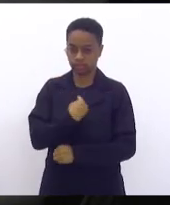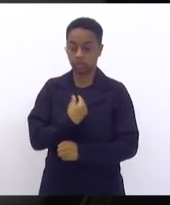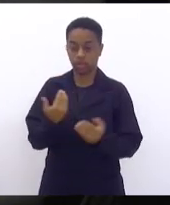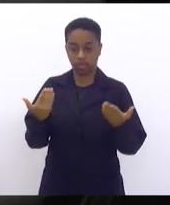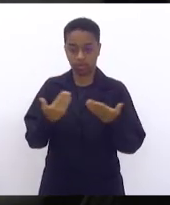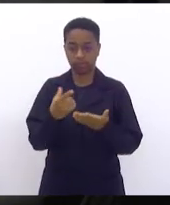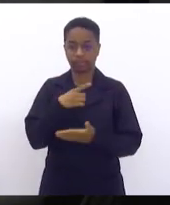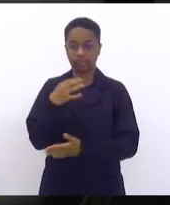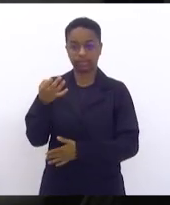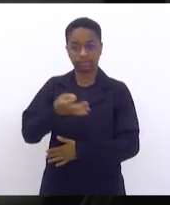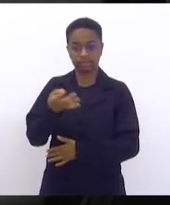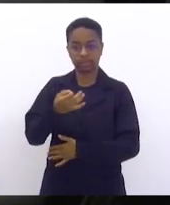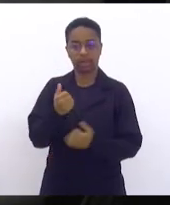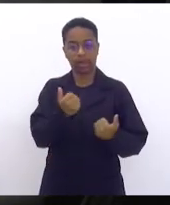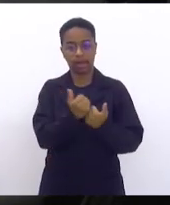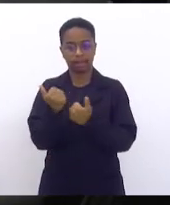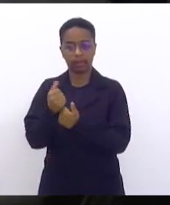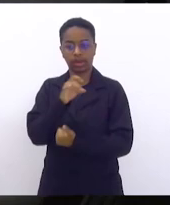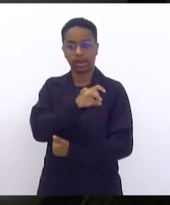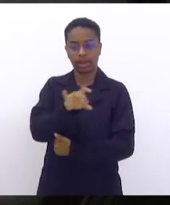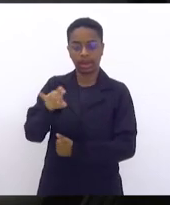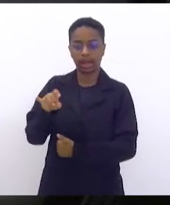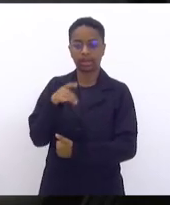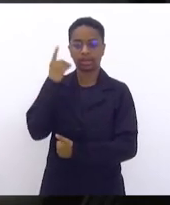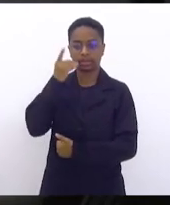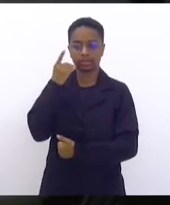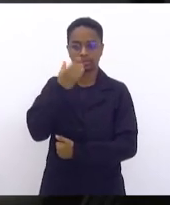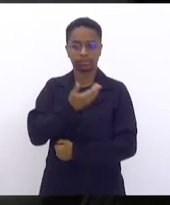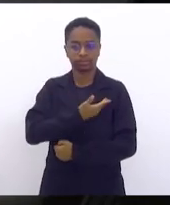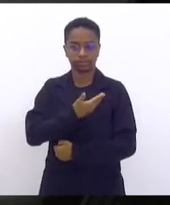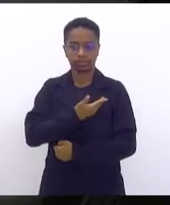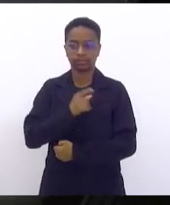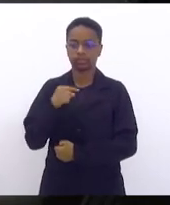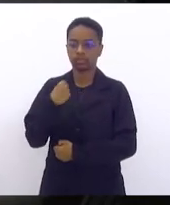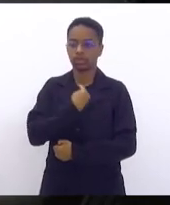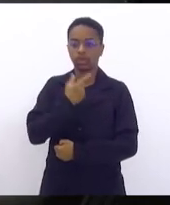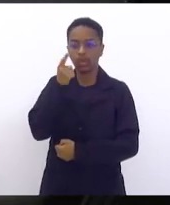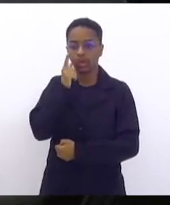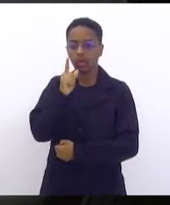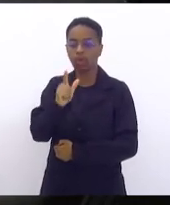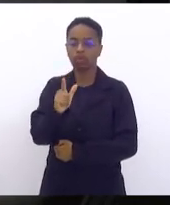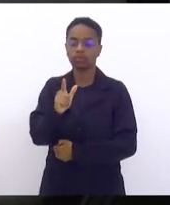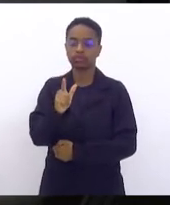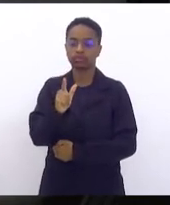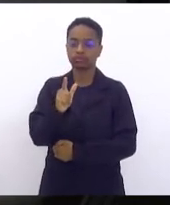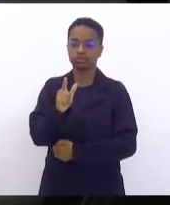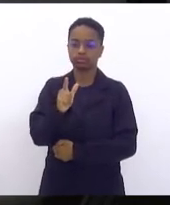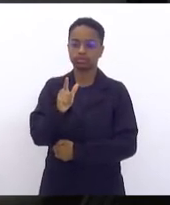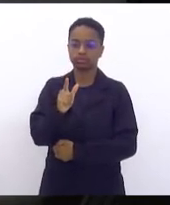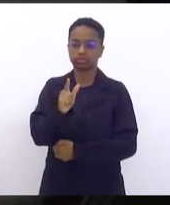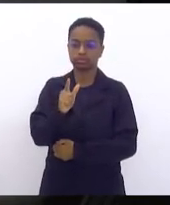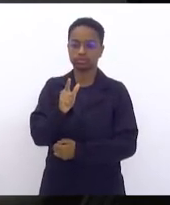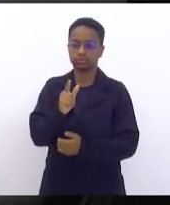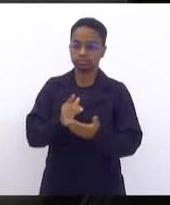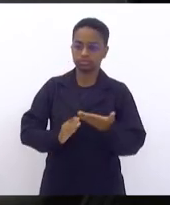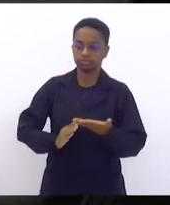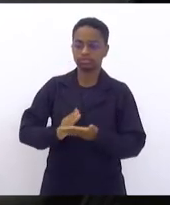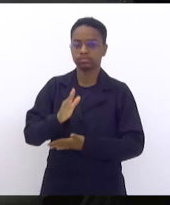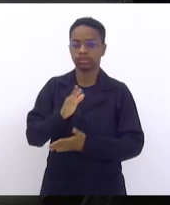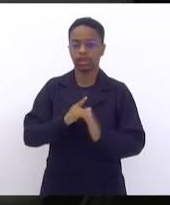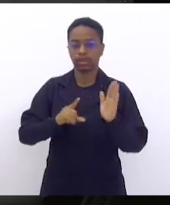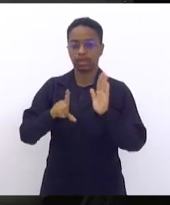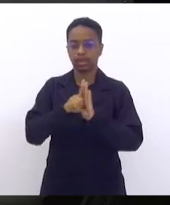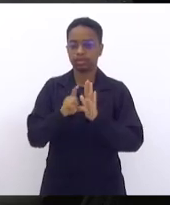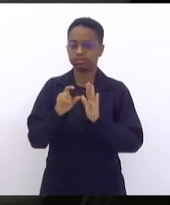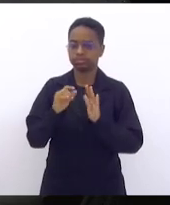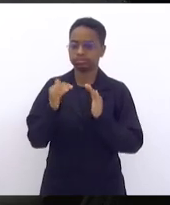certeza, com o apoio de cada parlamentar amigo, a gente vai estar reconhecendo aqui de maneira louvável, uma lei de